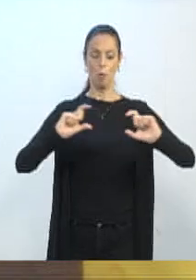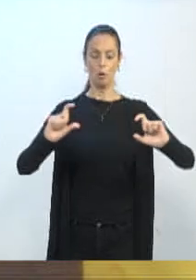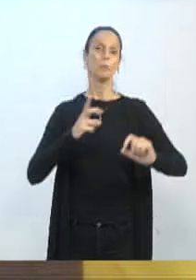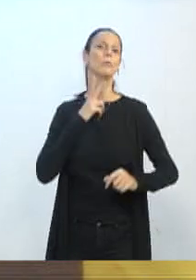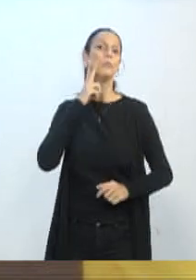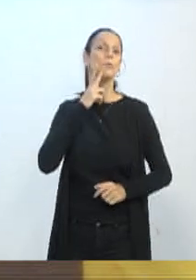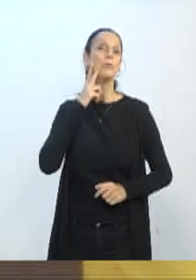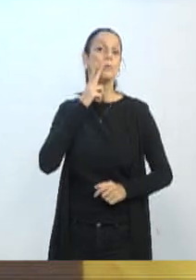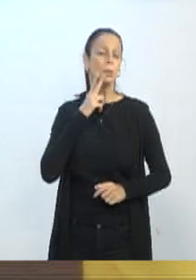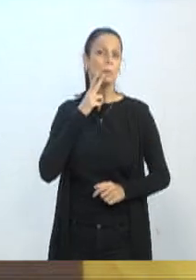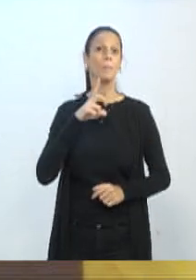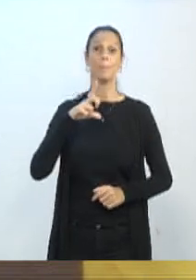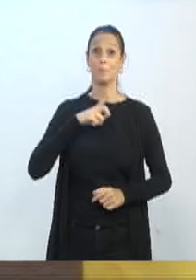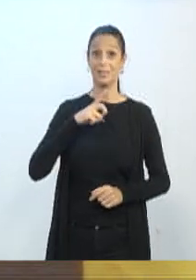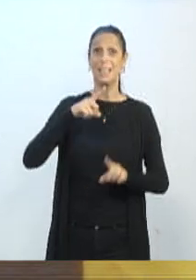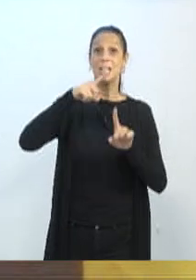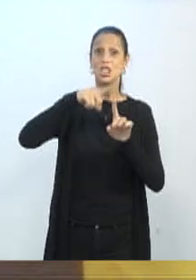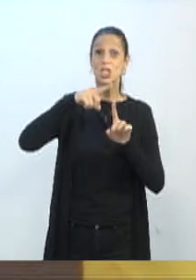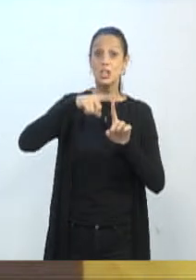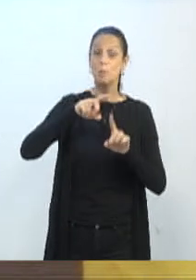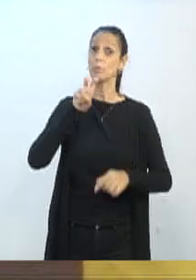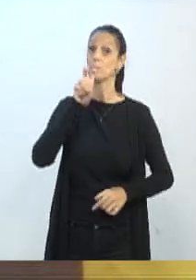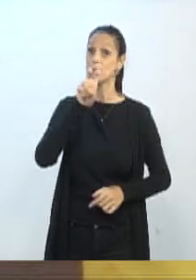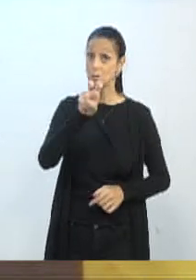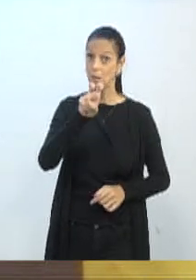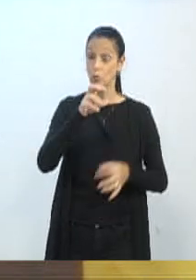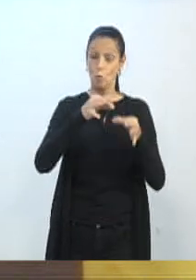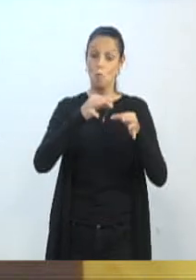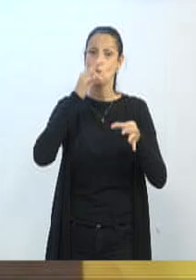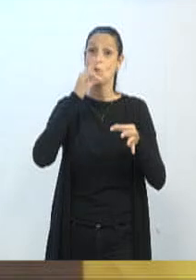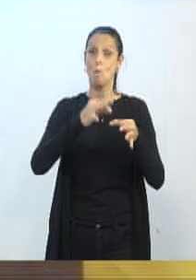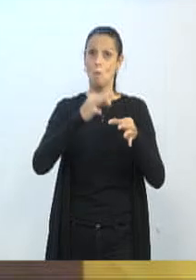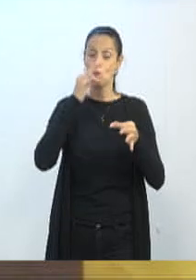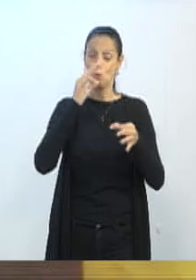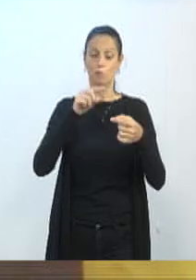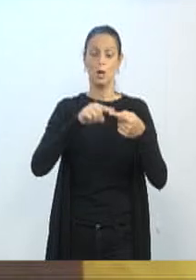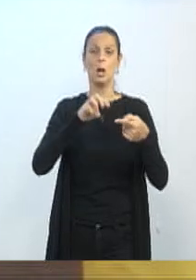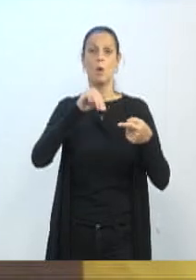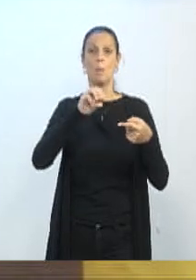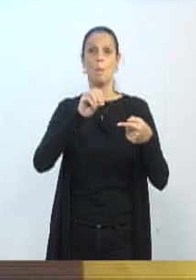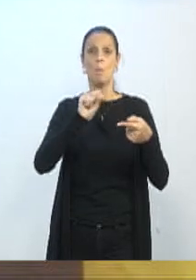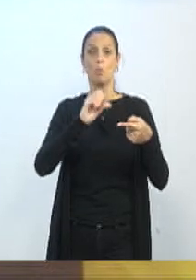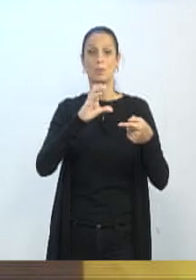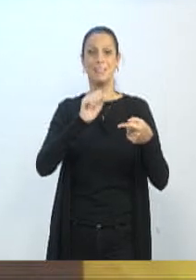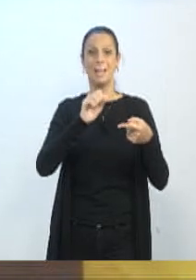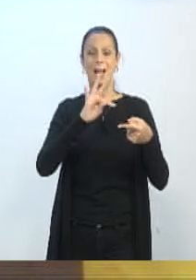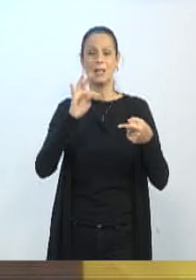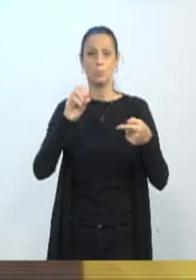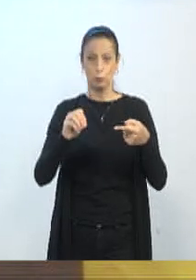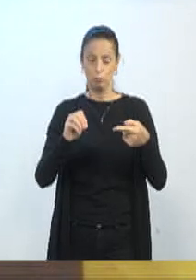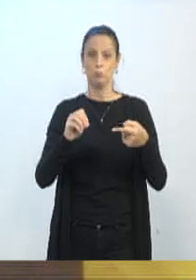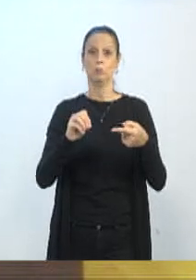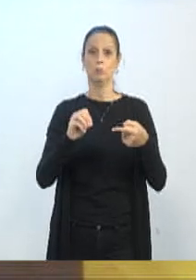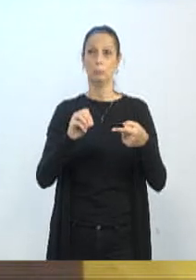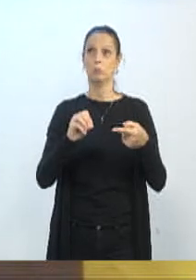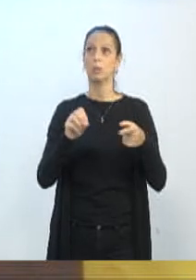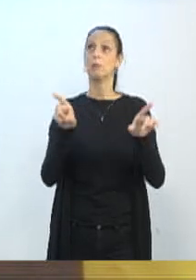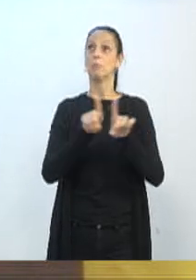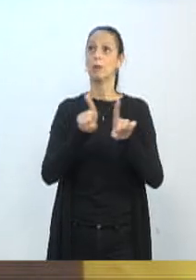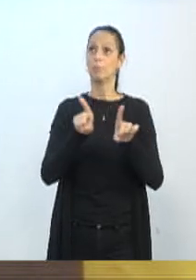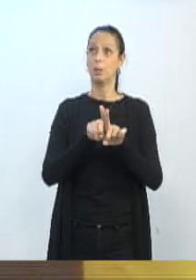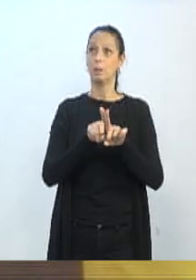cinco uva cinco tipos de uva moscato Além disso